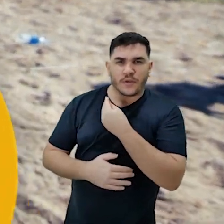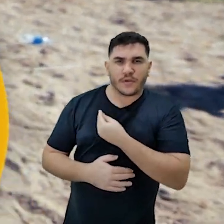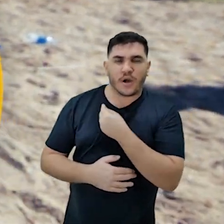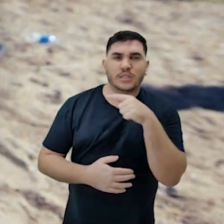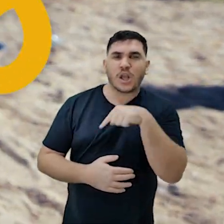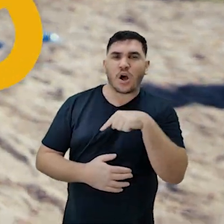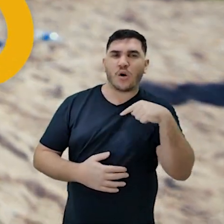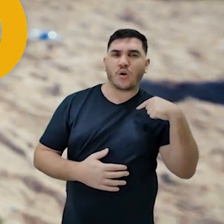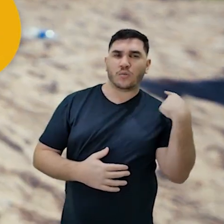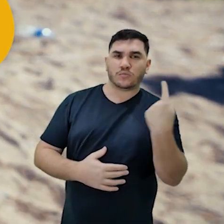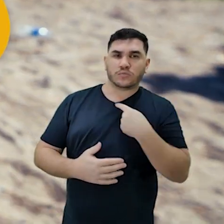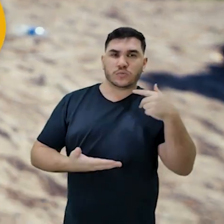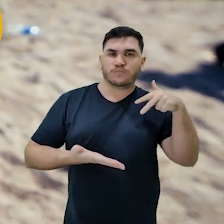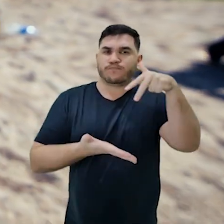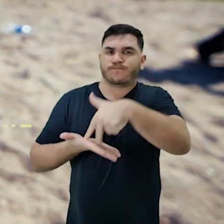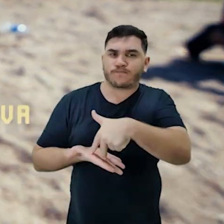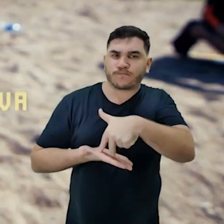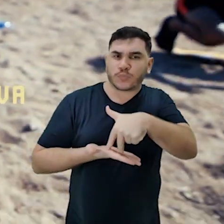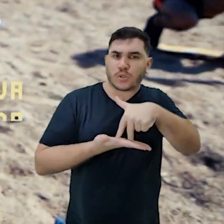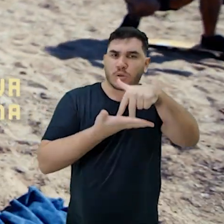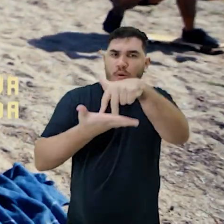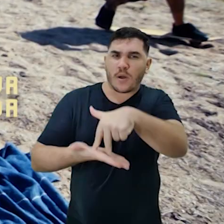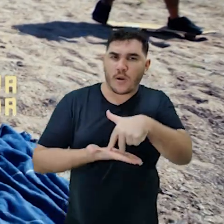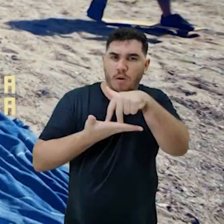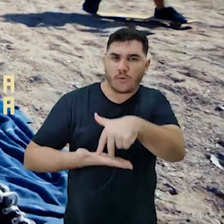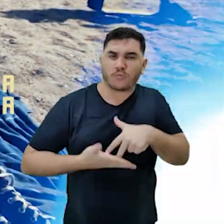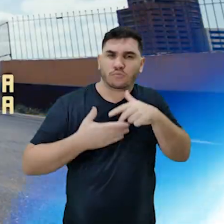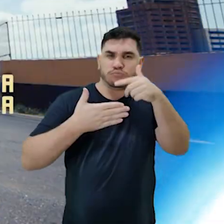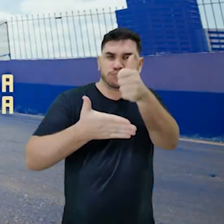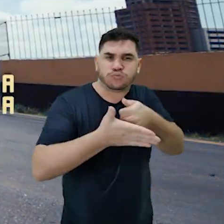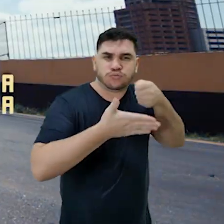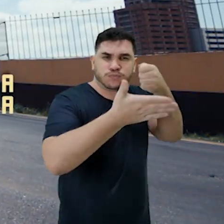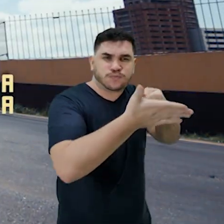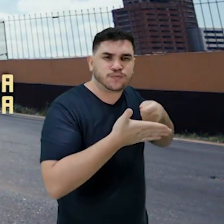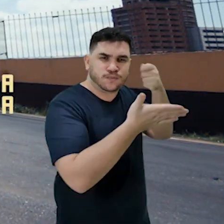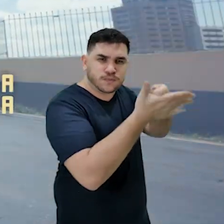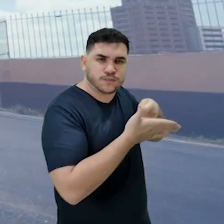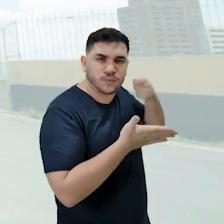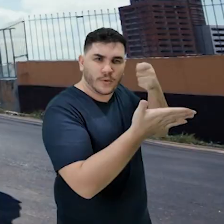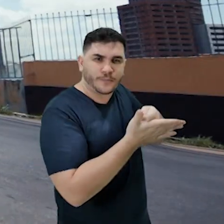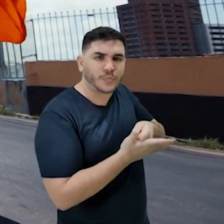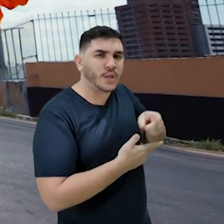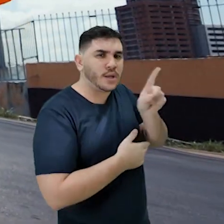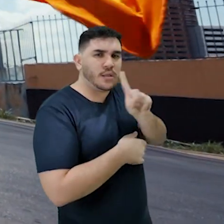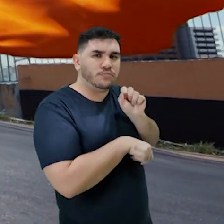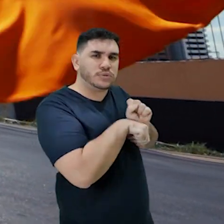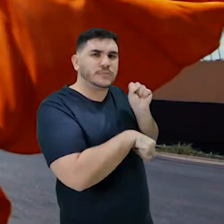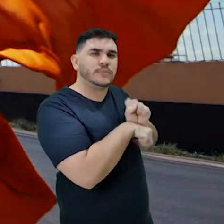perigos destes mortos. Na tela, a frase Nós do Batente, nova temporada sobre performances artísticas.